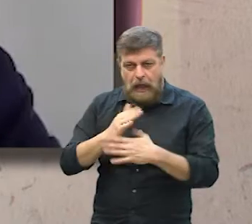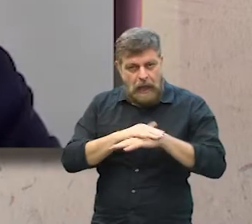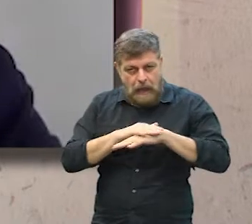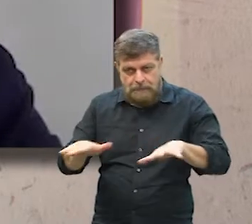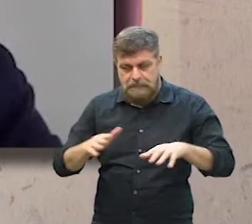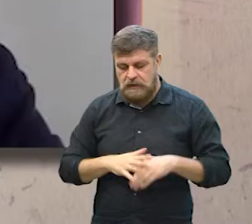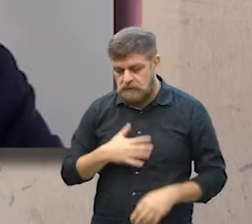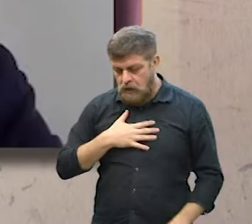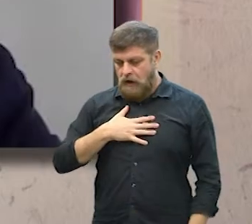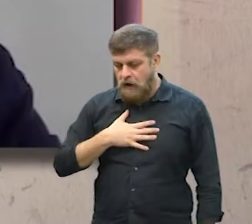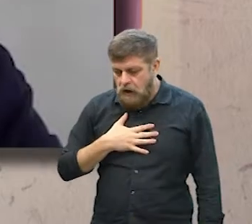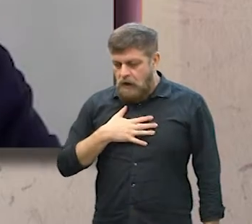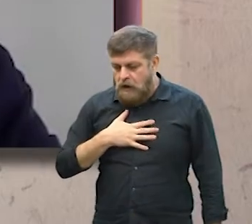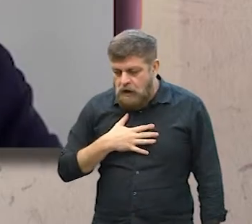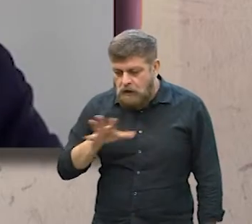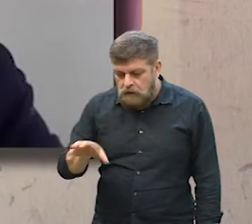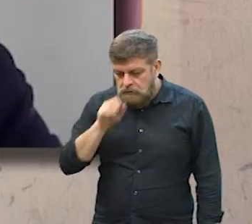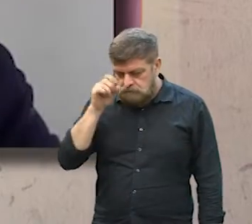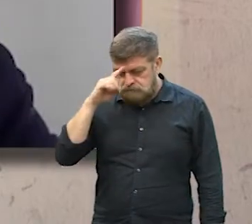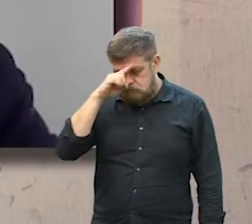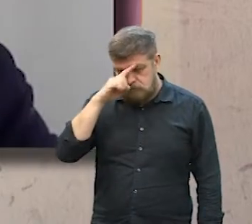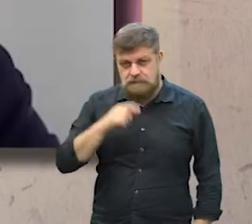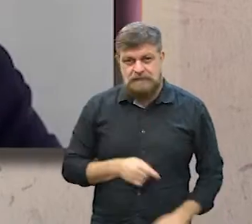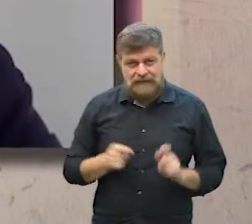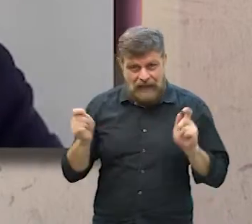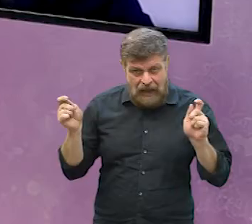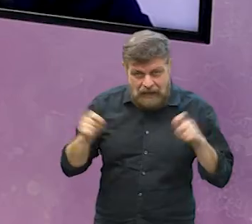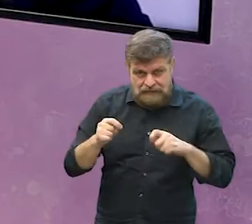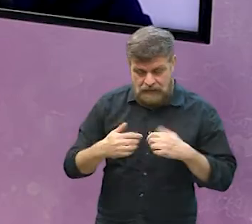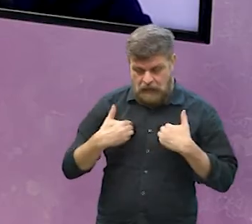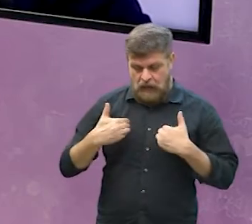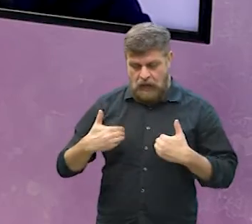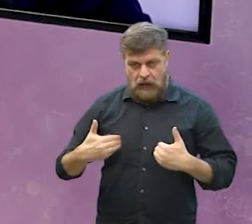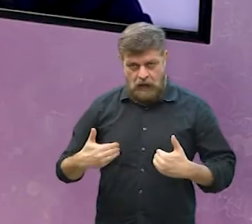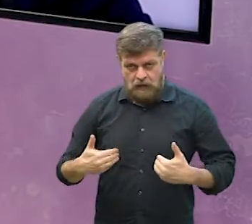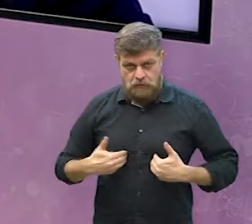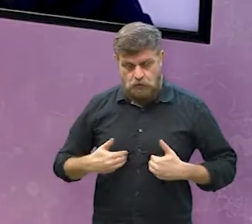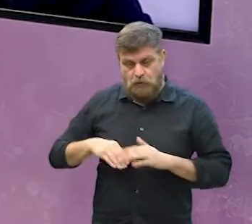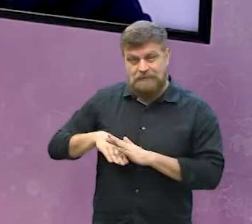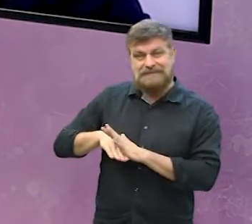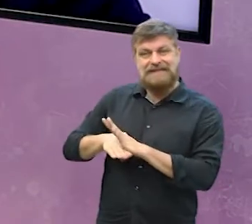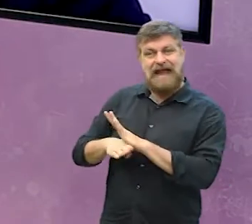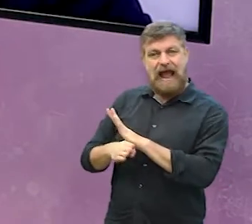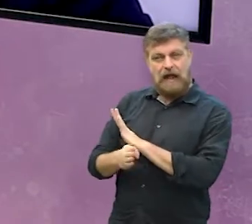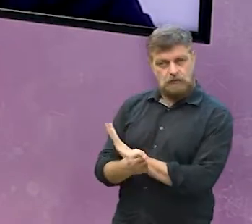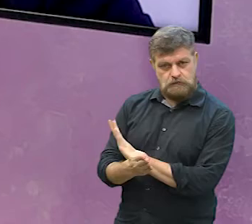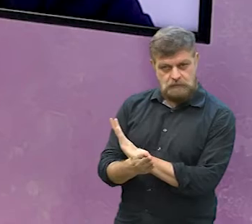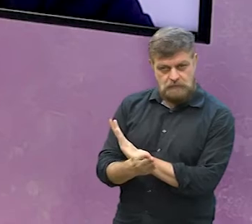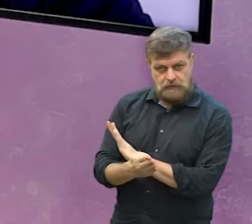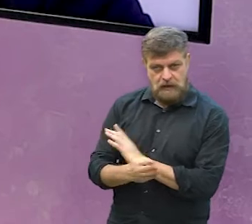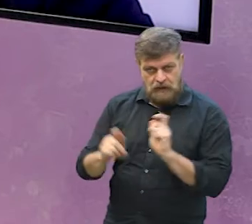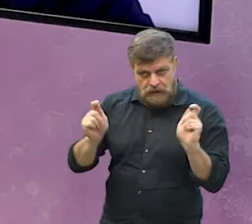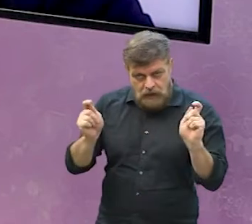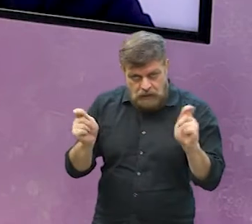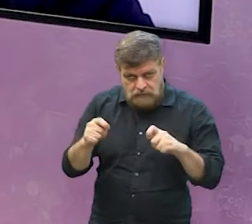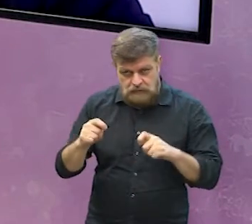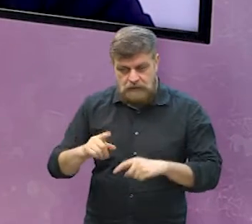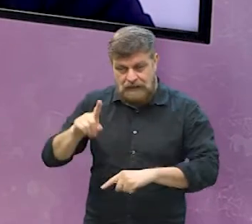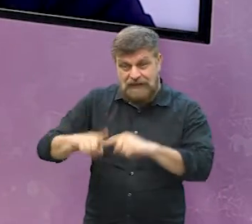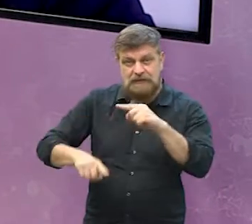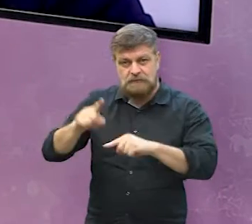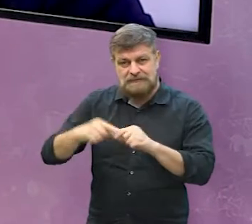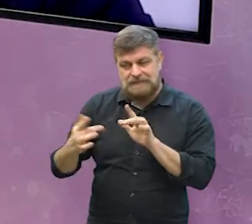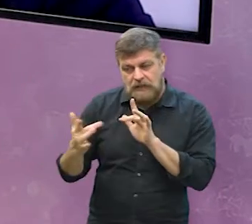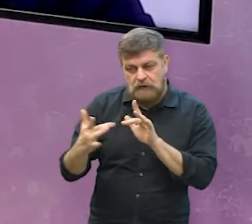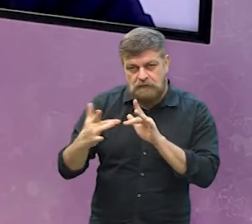ácaro, e para de ter a inflamação, a reação alérgica e a asma. Então, é possível o organismo se acostumar, doutor,